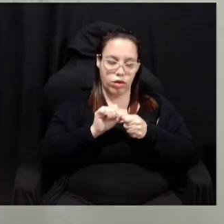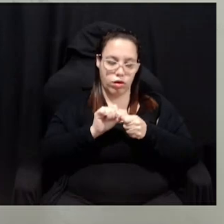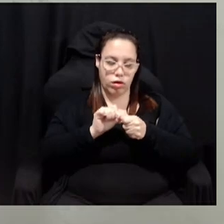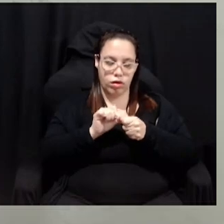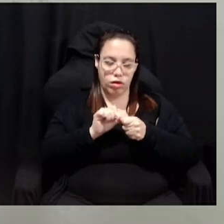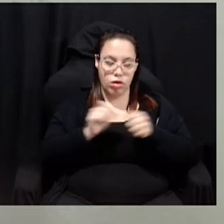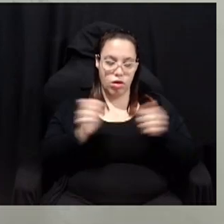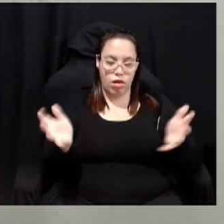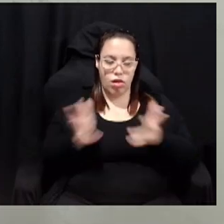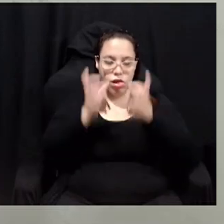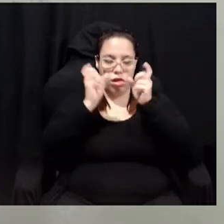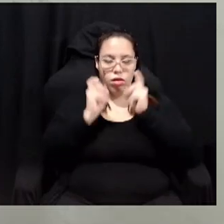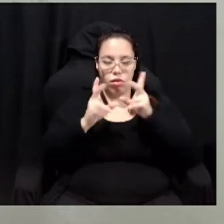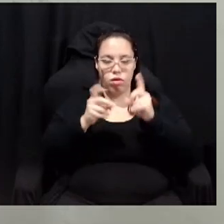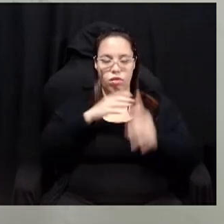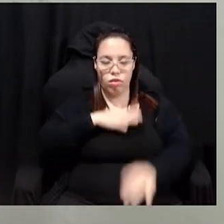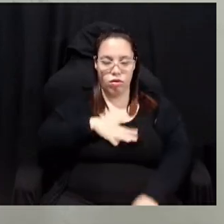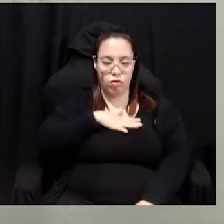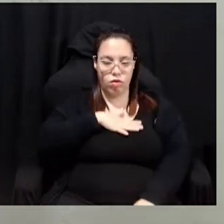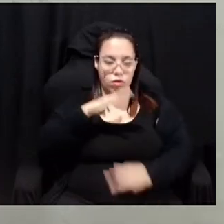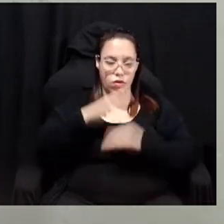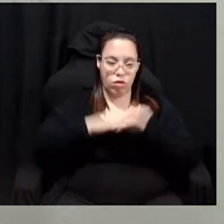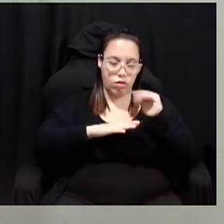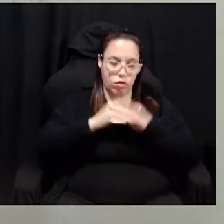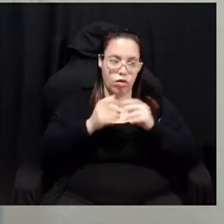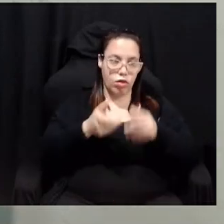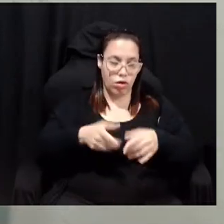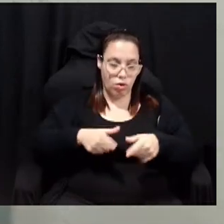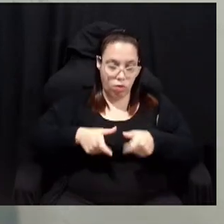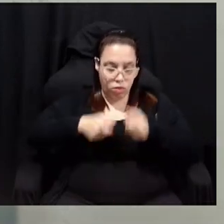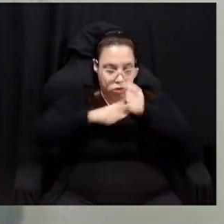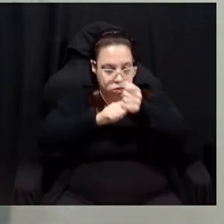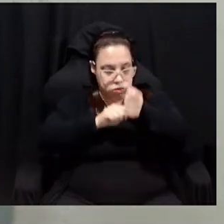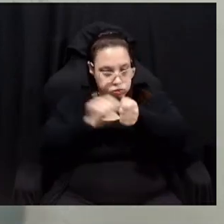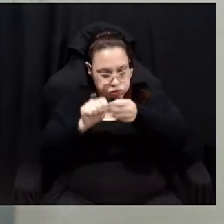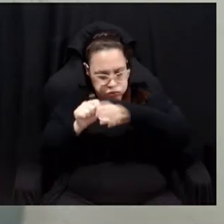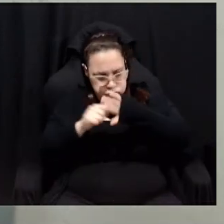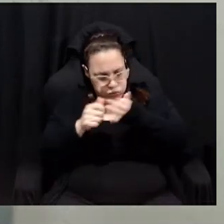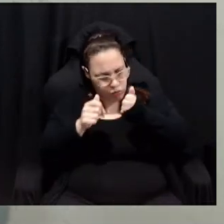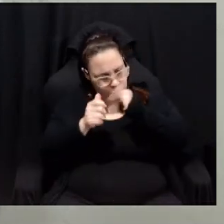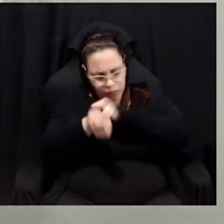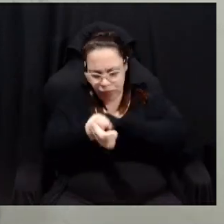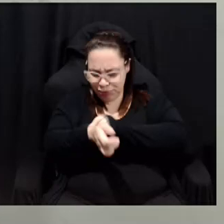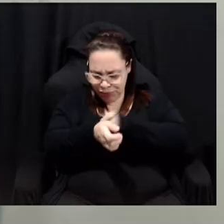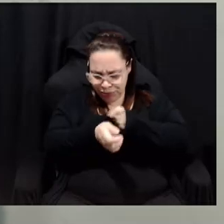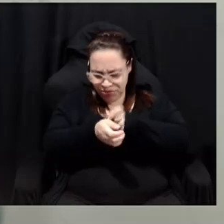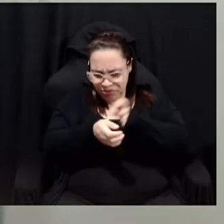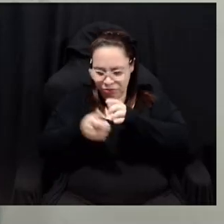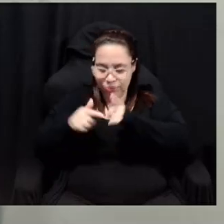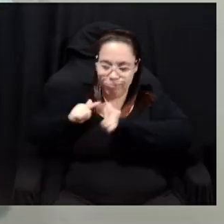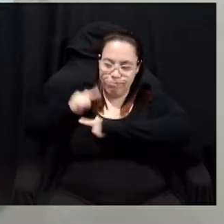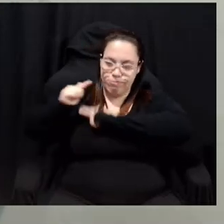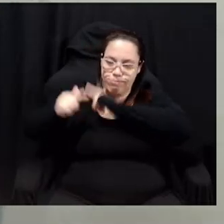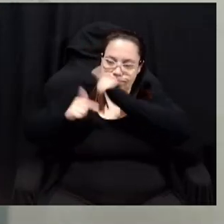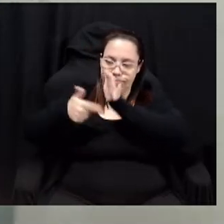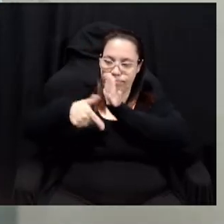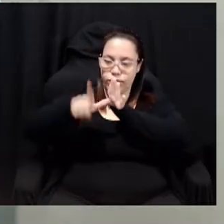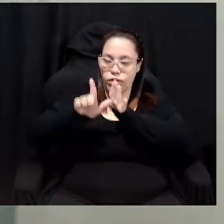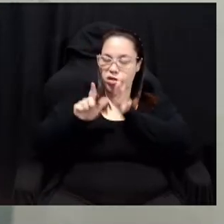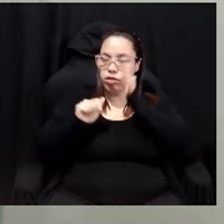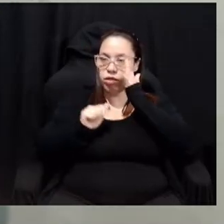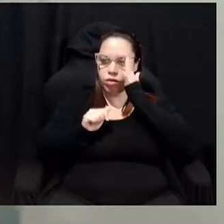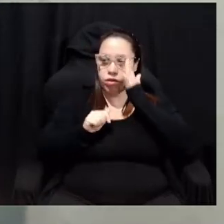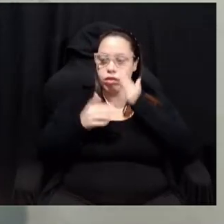porque eu gostei daquele produto que eu peguei na mão. Principalmente você pega um pessoal de uma geração anterior um pouquinho, né, que é a minha